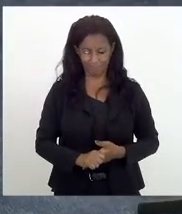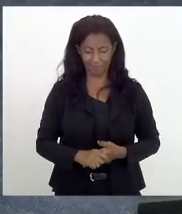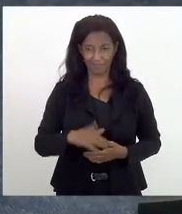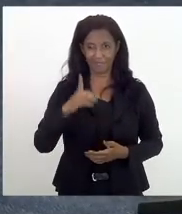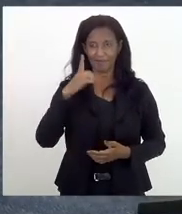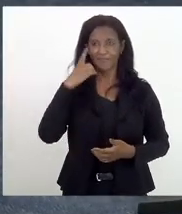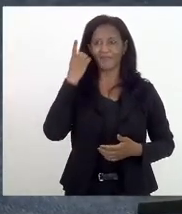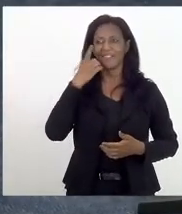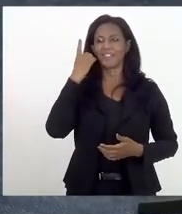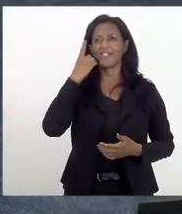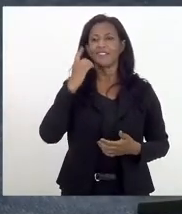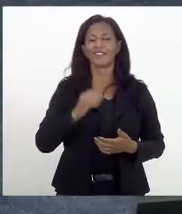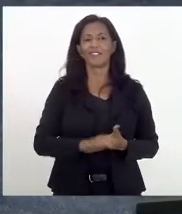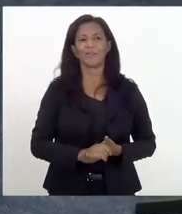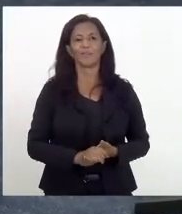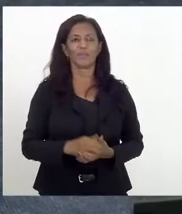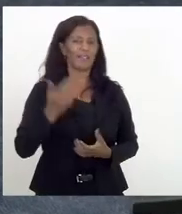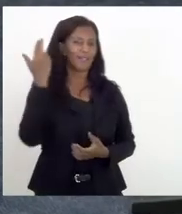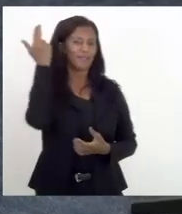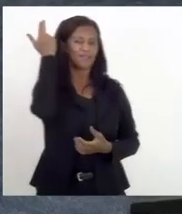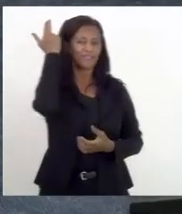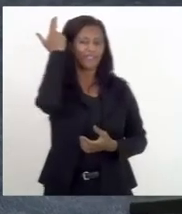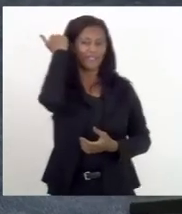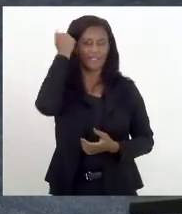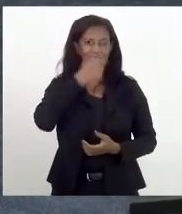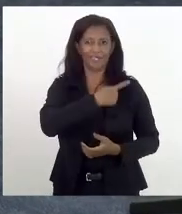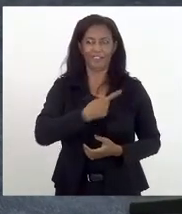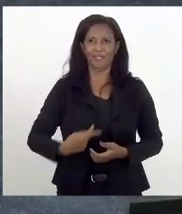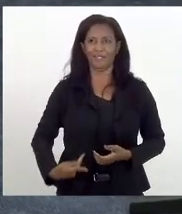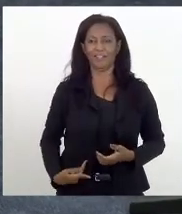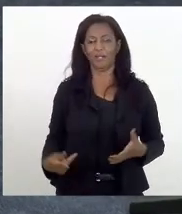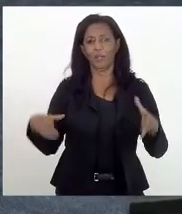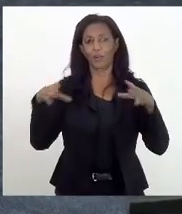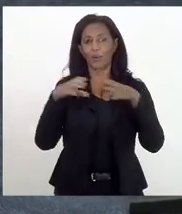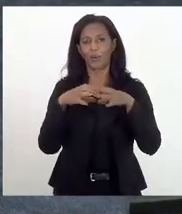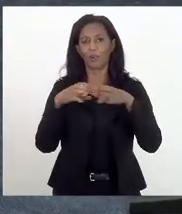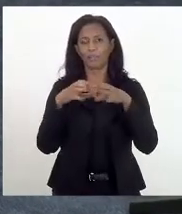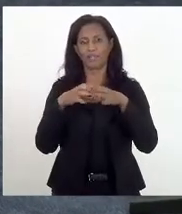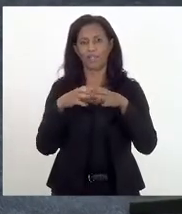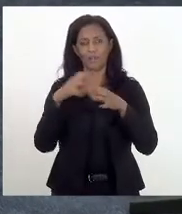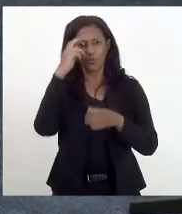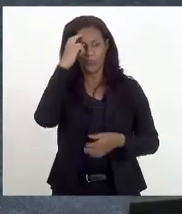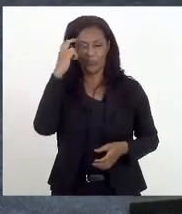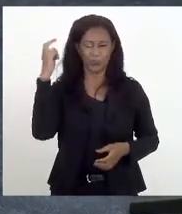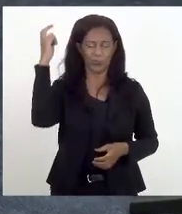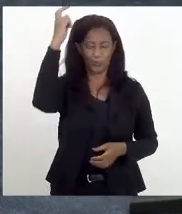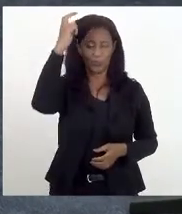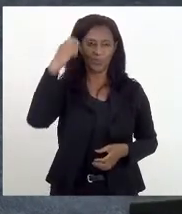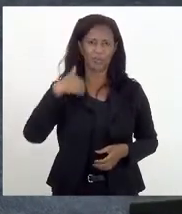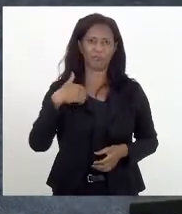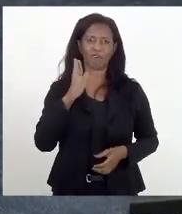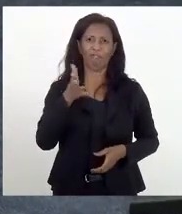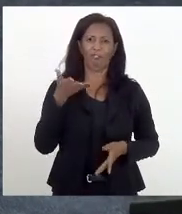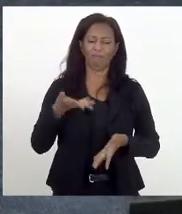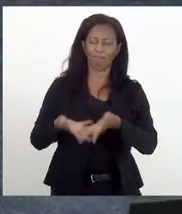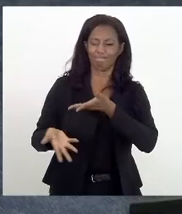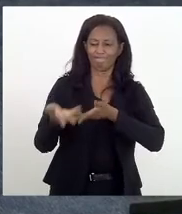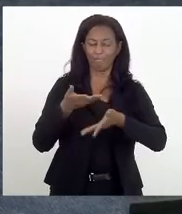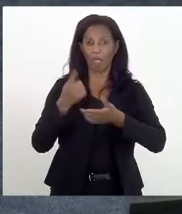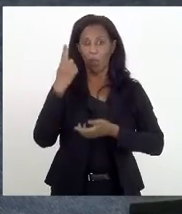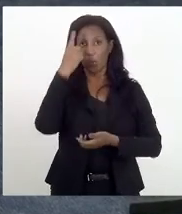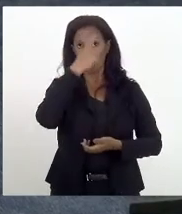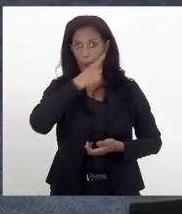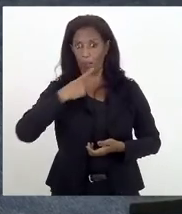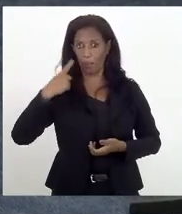combativo Eliomar Coelho presidente da Comissão de cultura eu participei há uma hora atrás